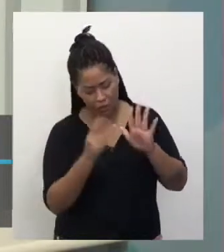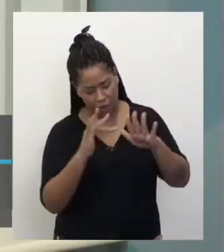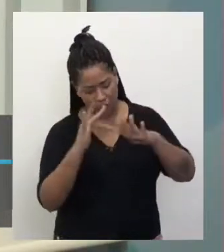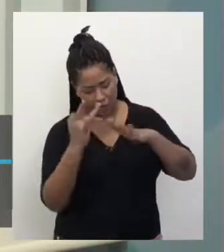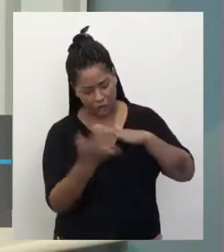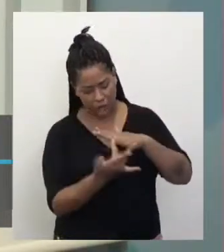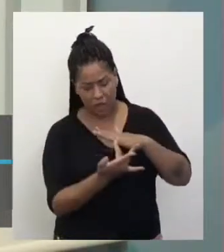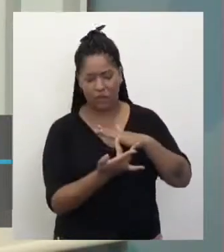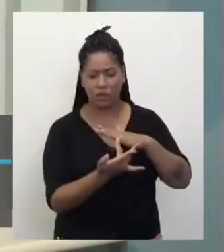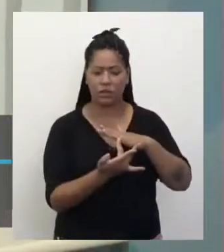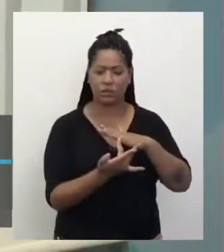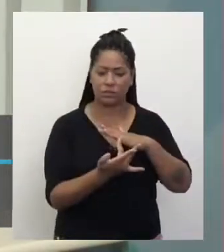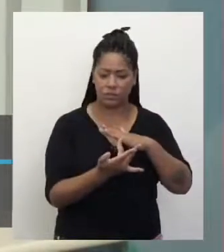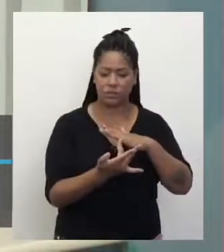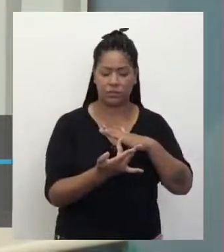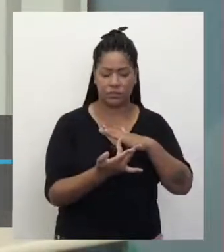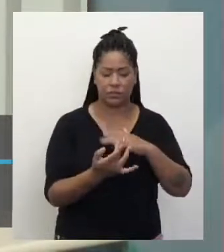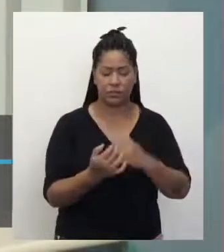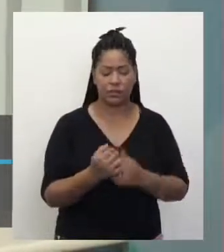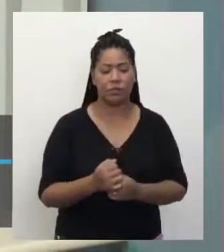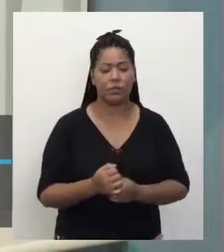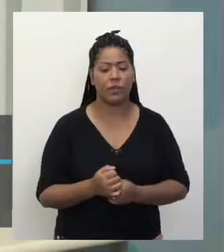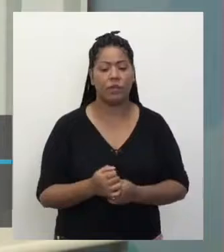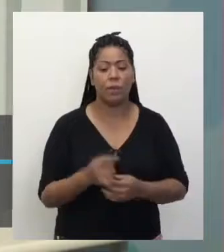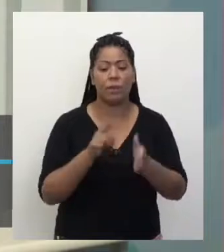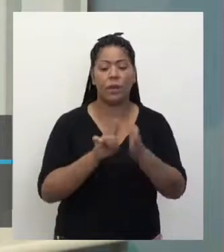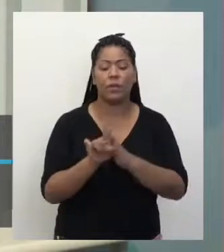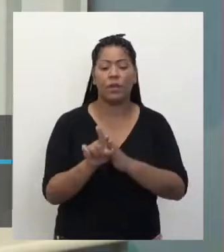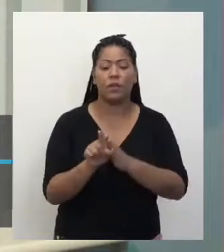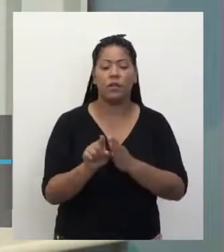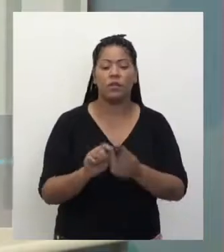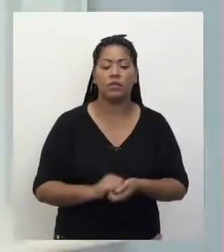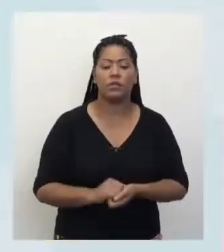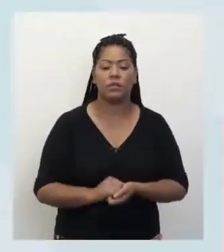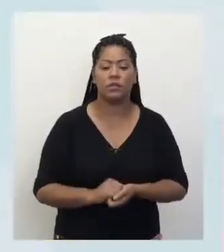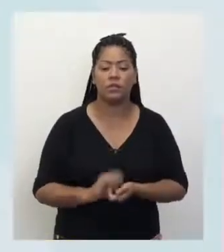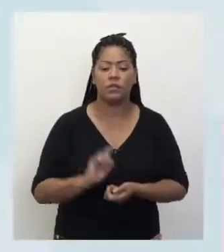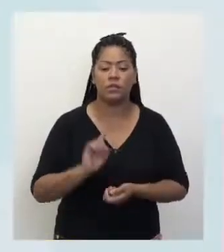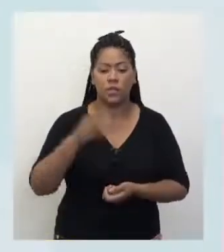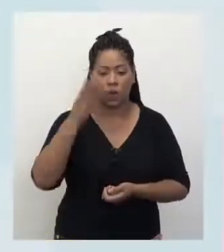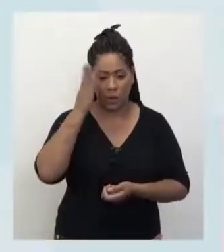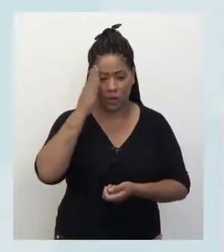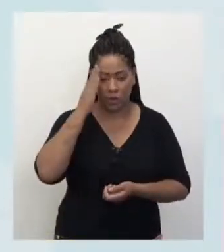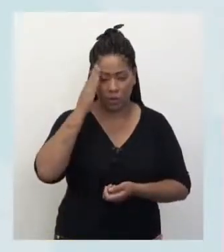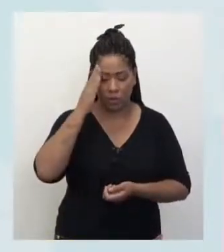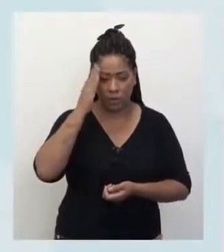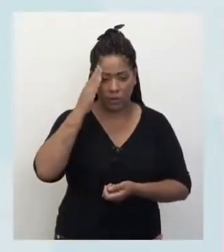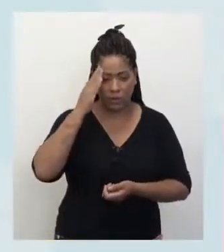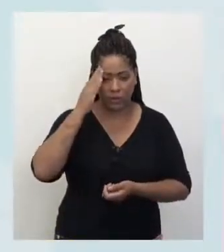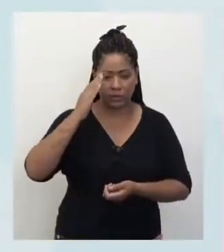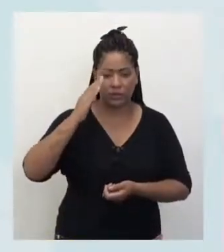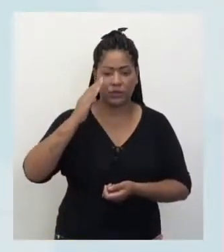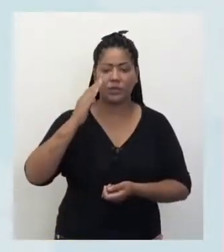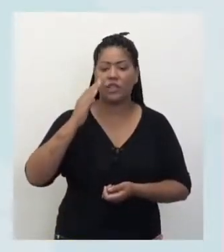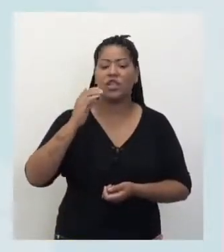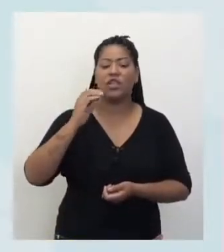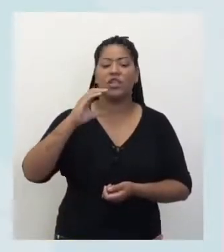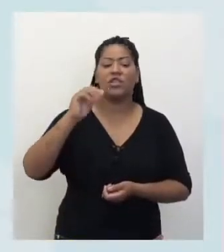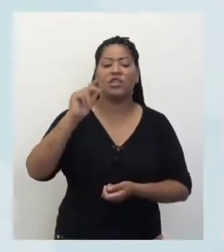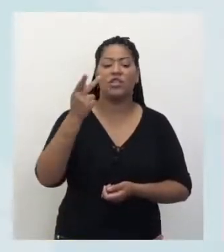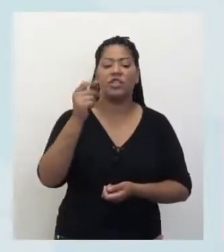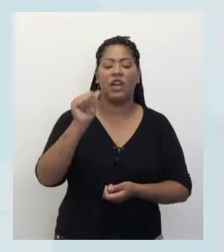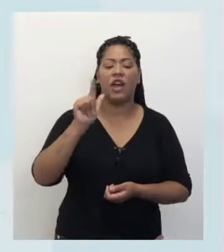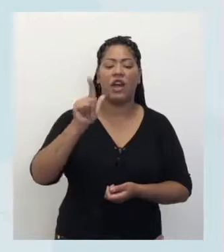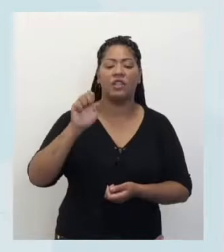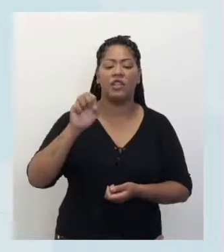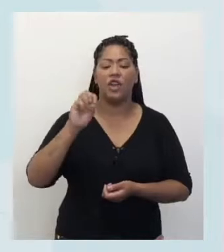redes sociais, no dia a dia, vamos perguntar aí para você. Você conhece alguma charge ou meme famoso? Vamos lá.